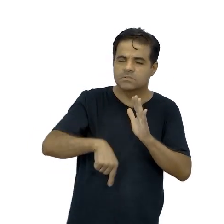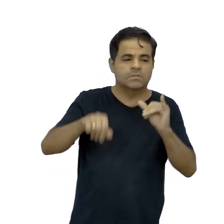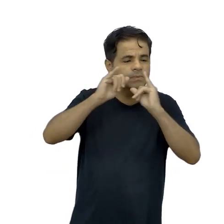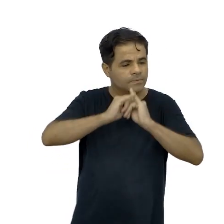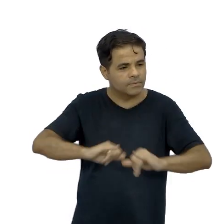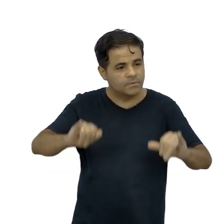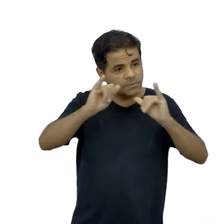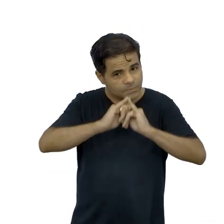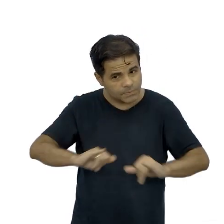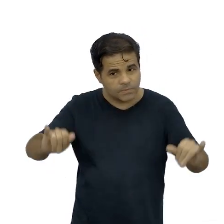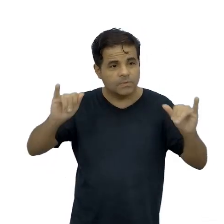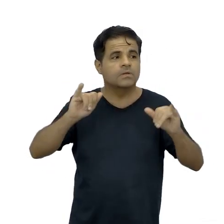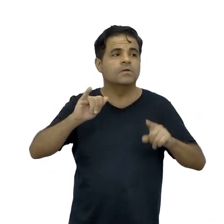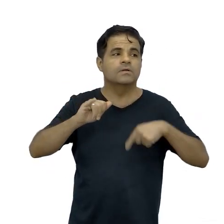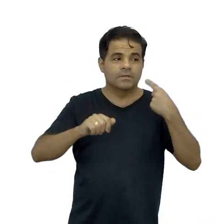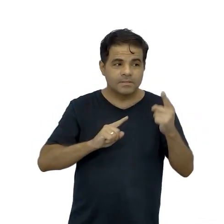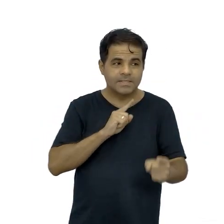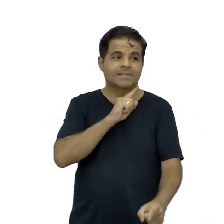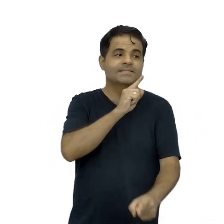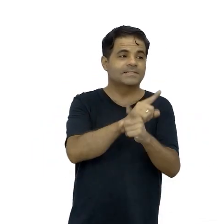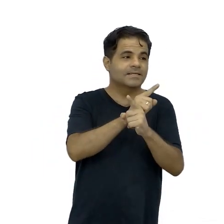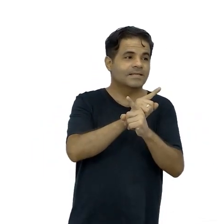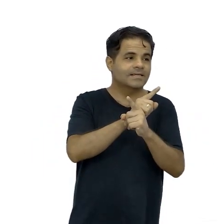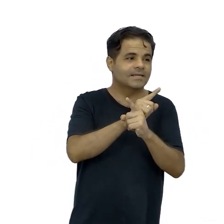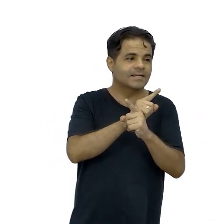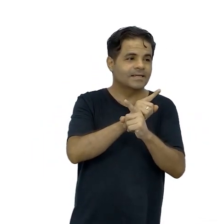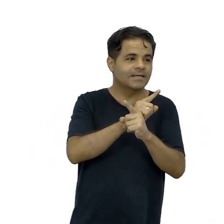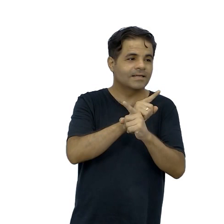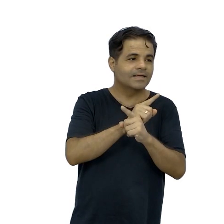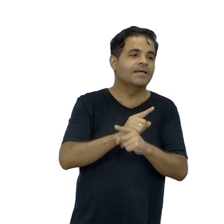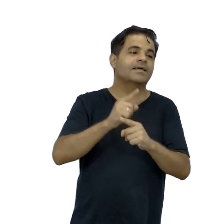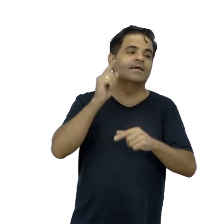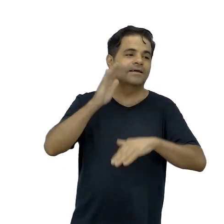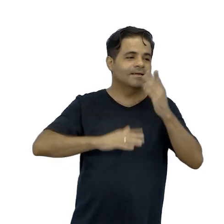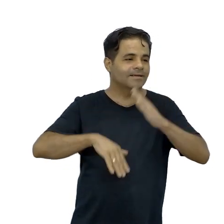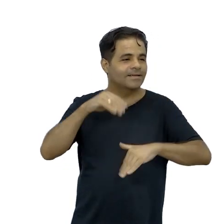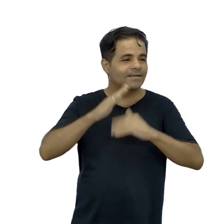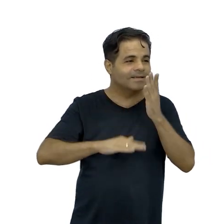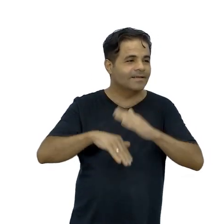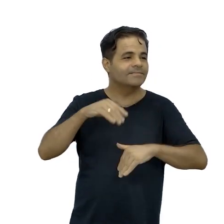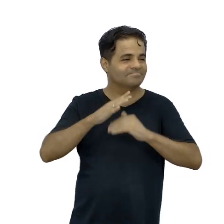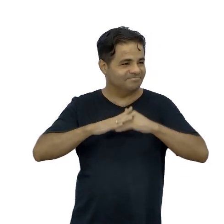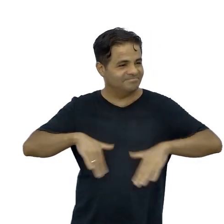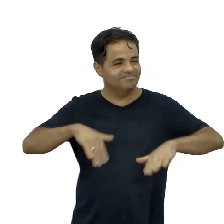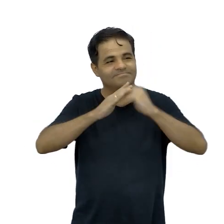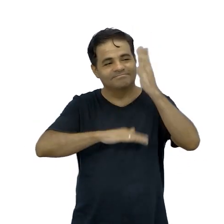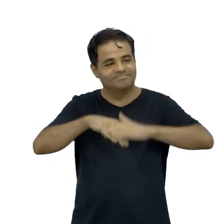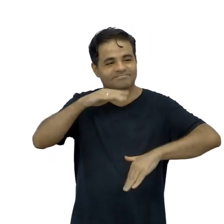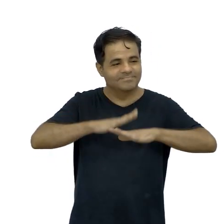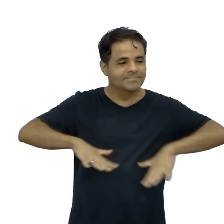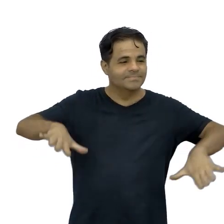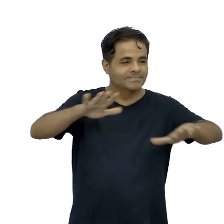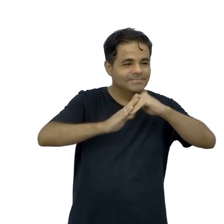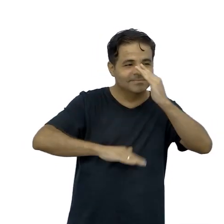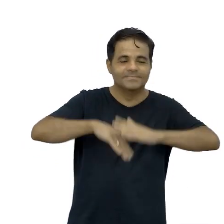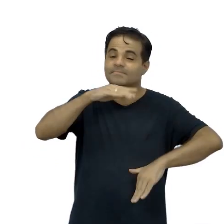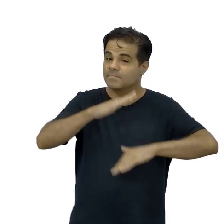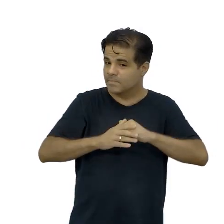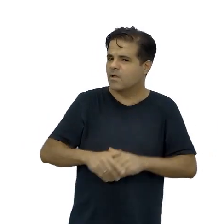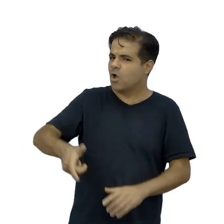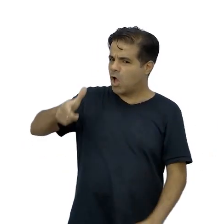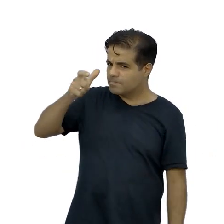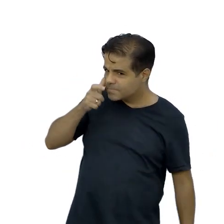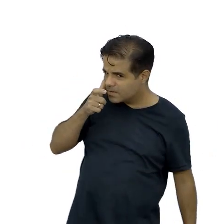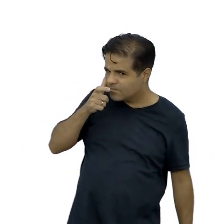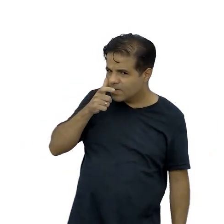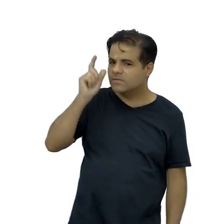divulgação científica, identificando elementos característicos desse gênero. Essa habilidade que vocês estão observando